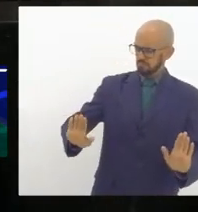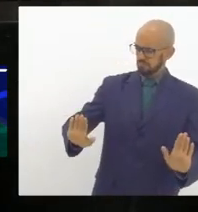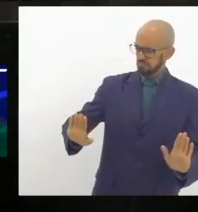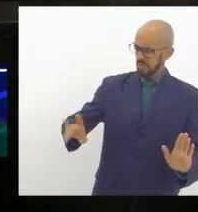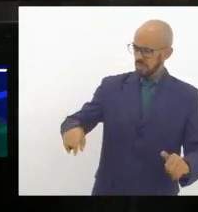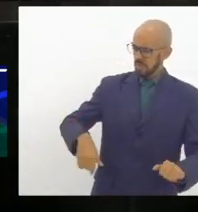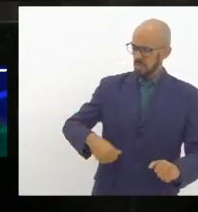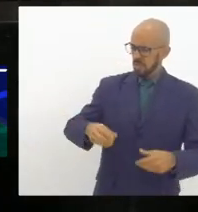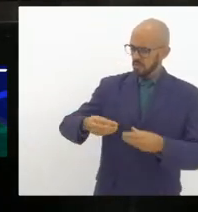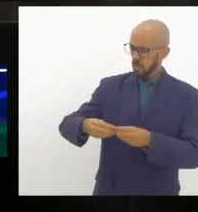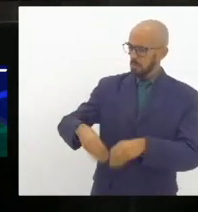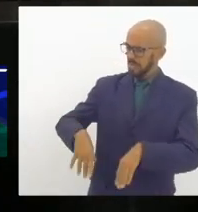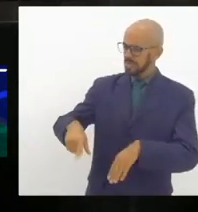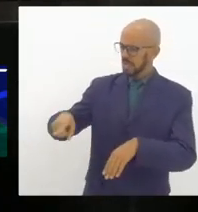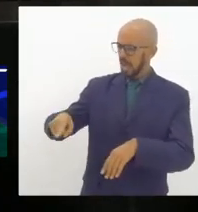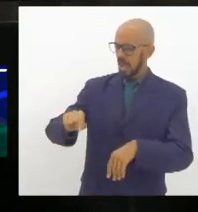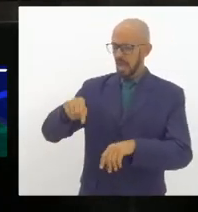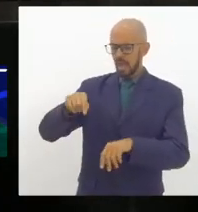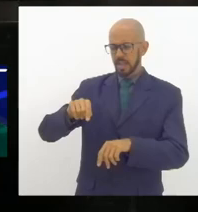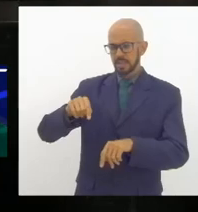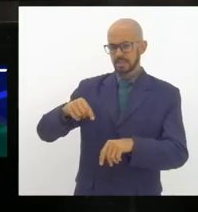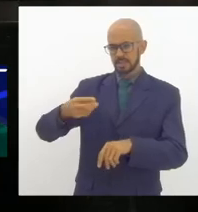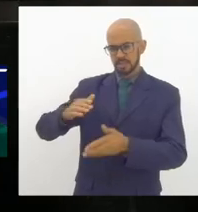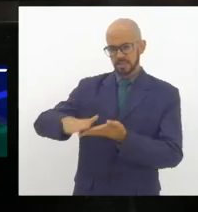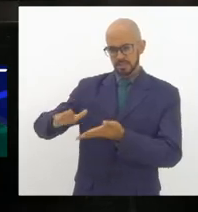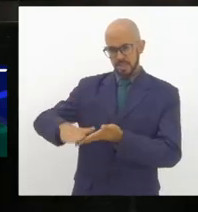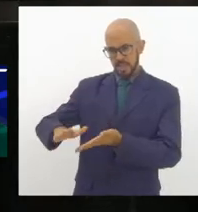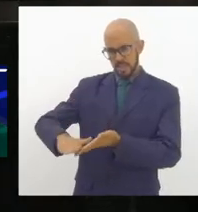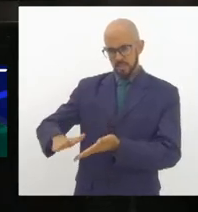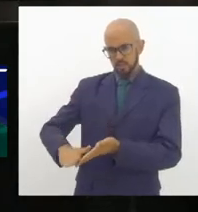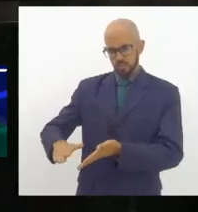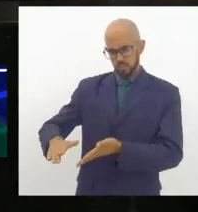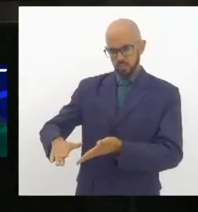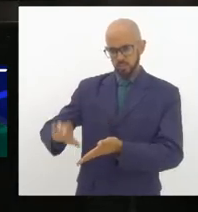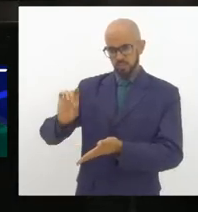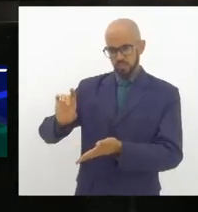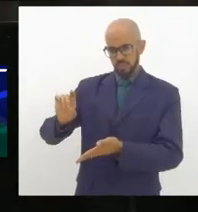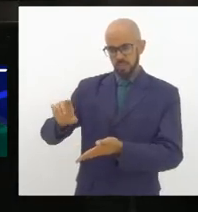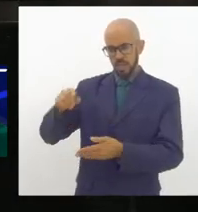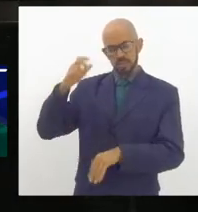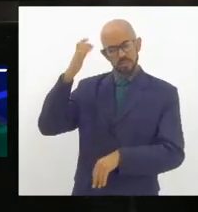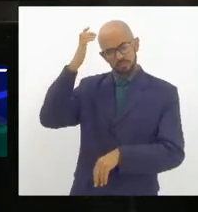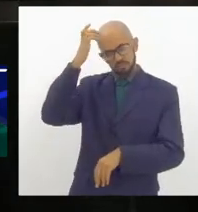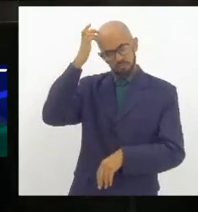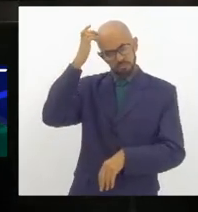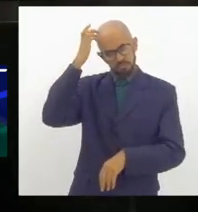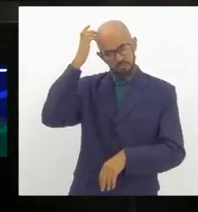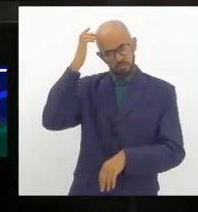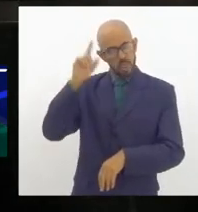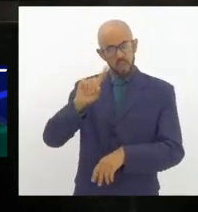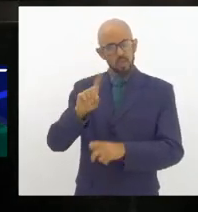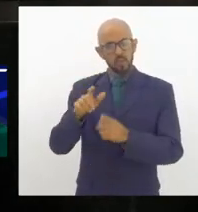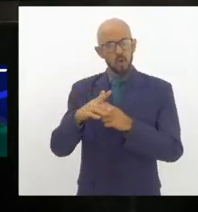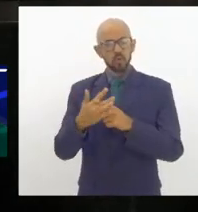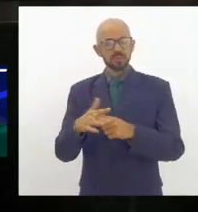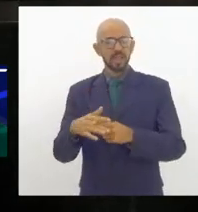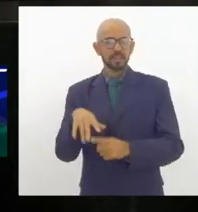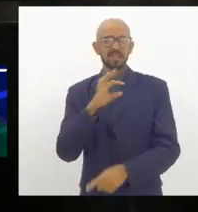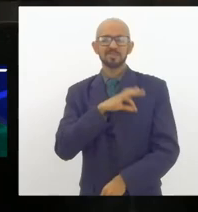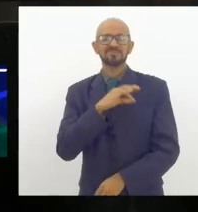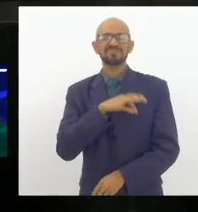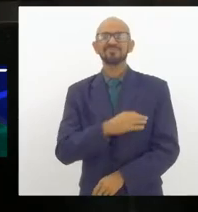vou compensar esses gastos extraordinários e não dando reposição